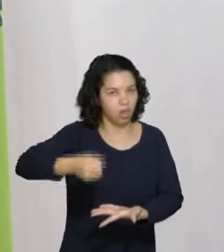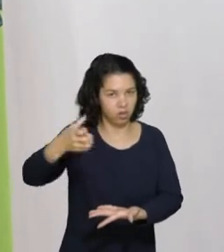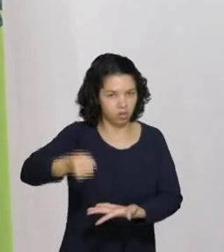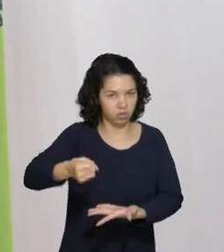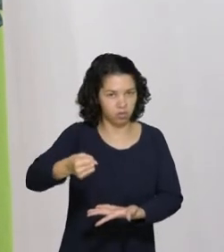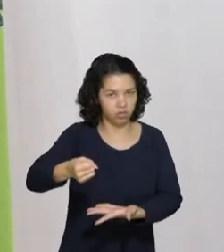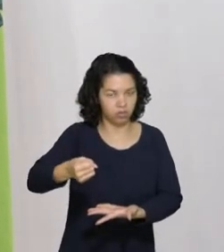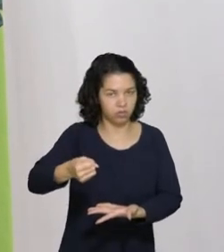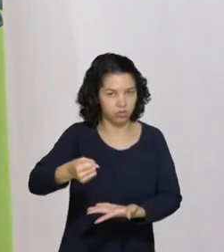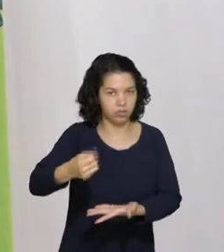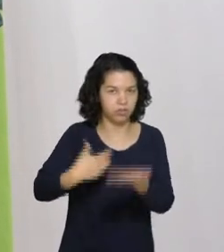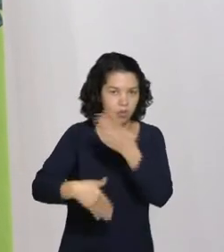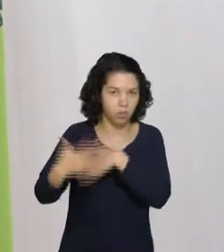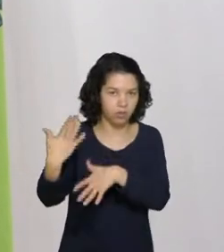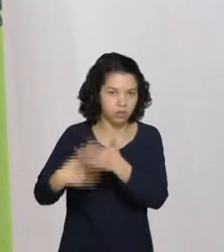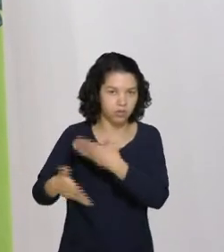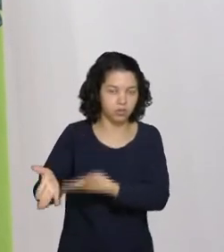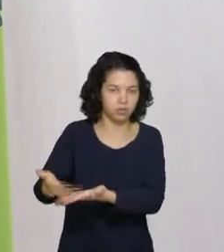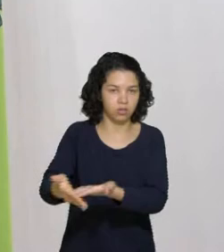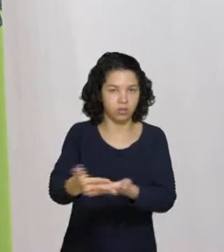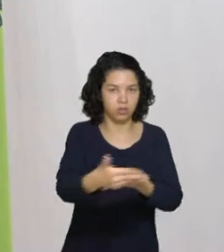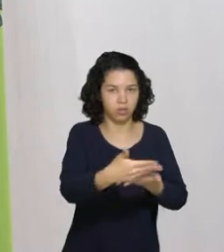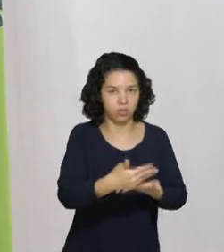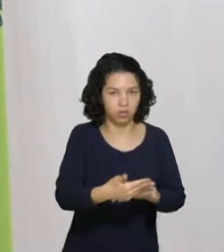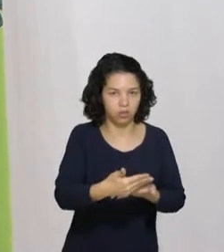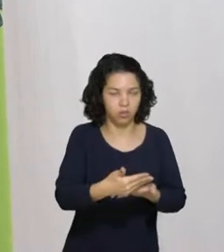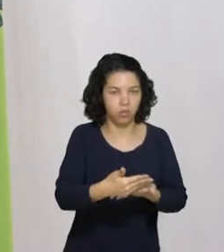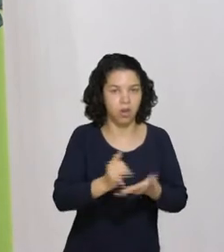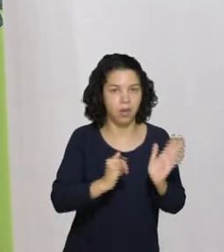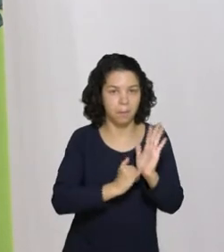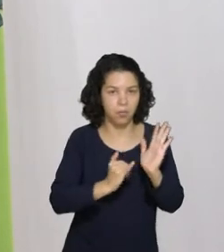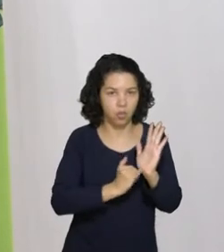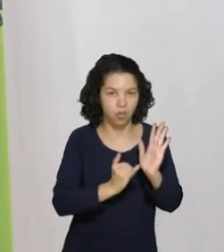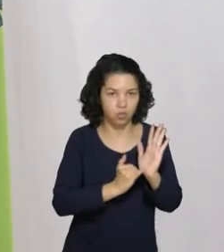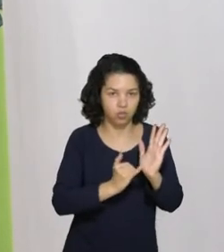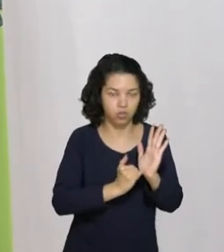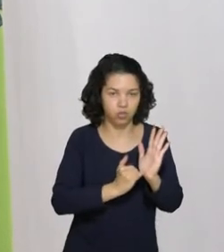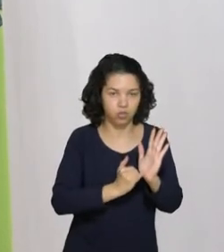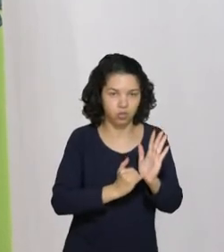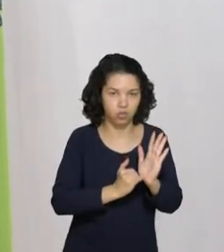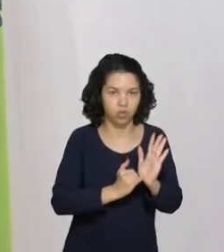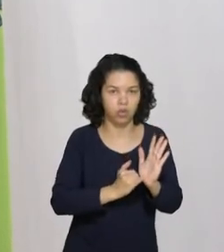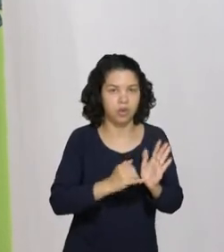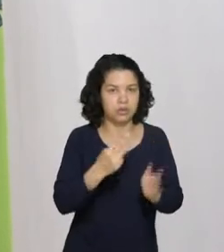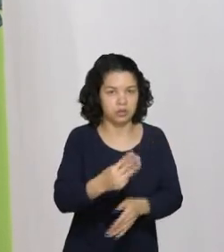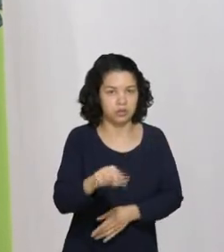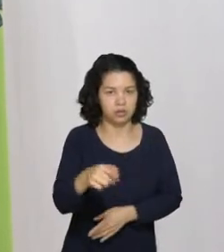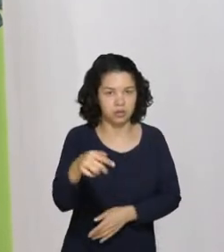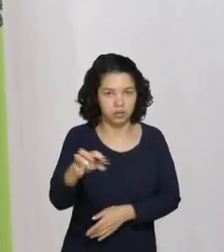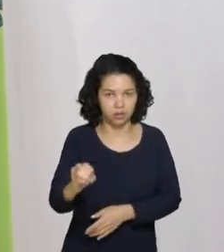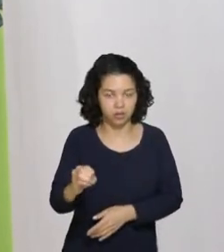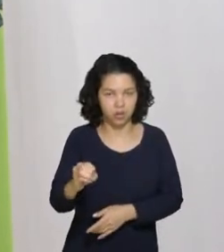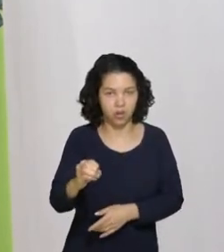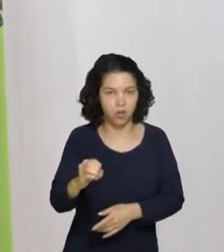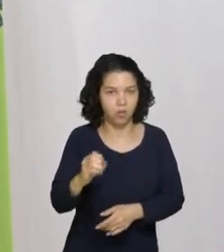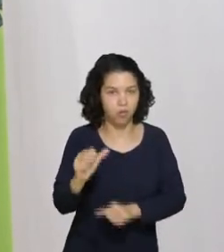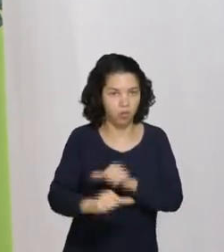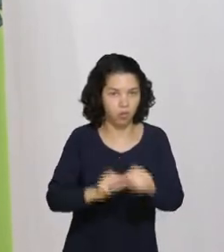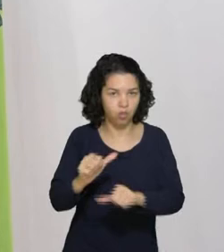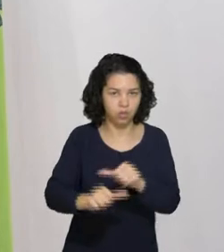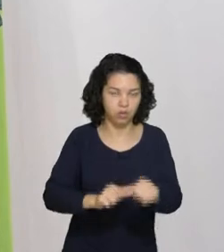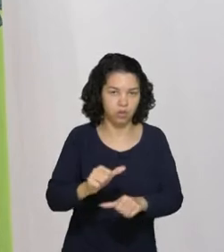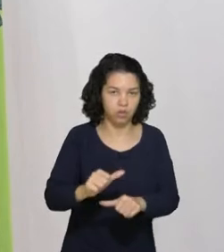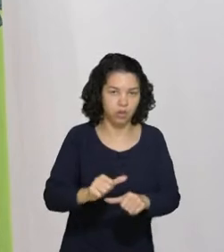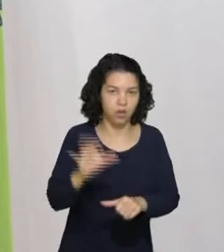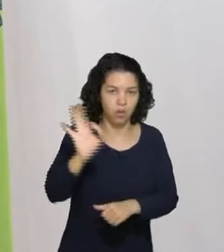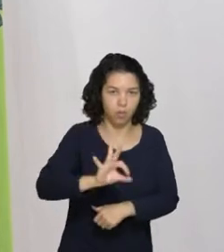recolhia imposto sobre R$ 3,75, mudaram a alíquota de ICMS, agora se recolhe o leite, o